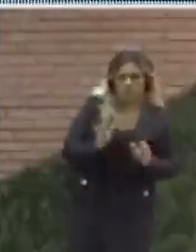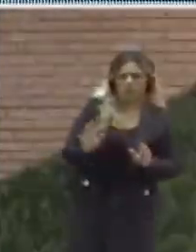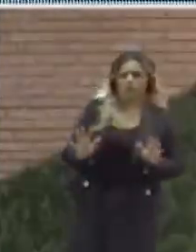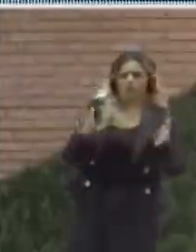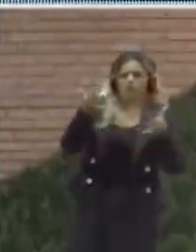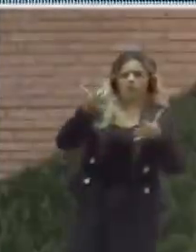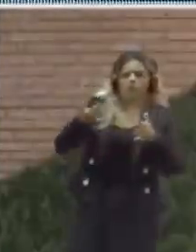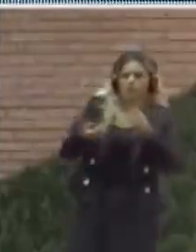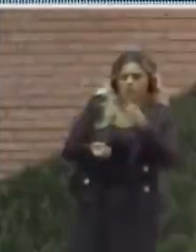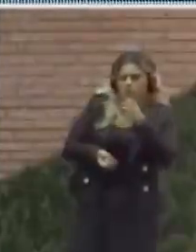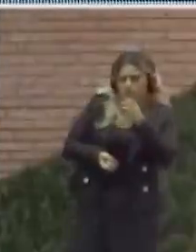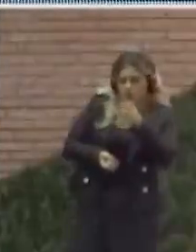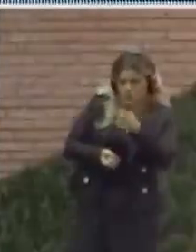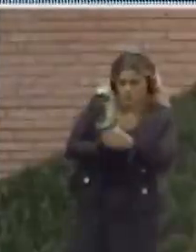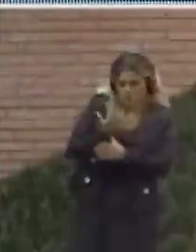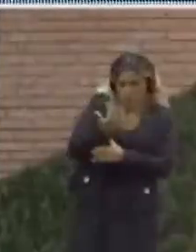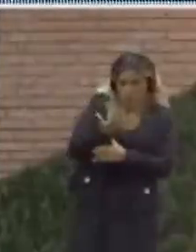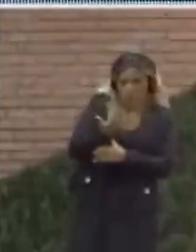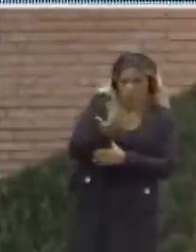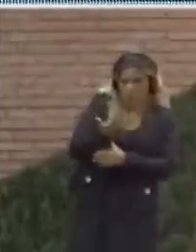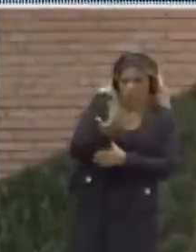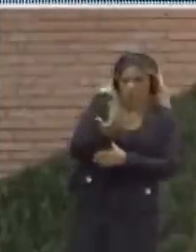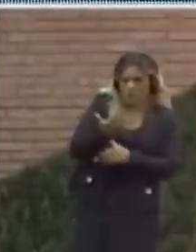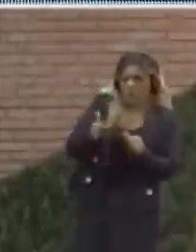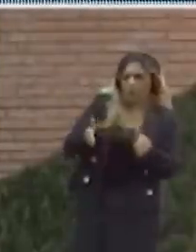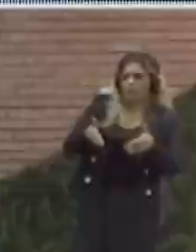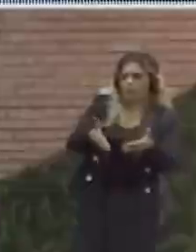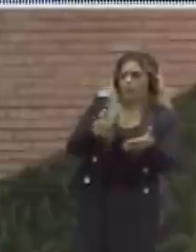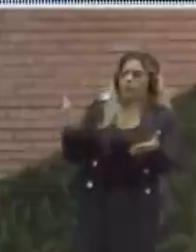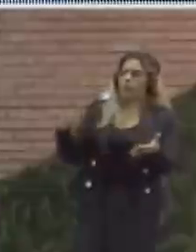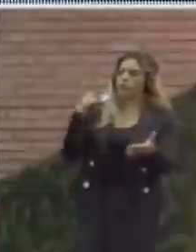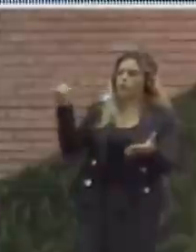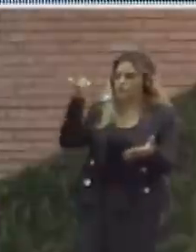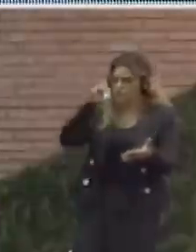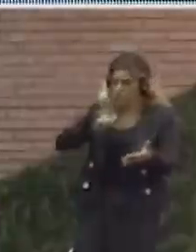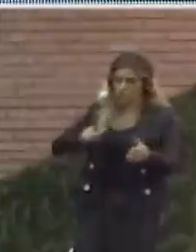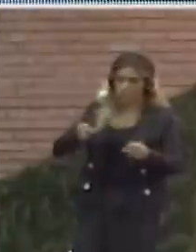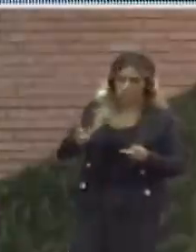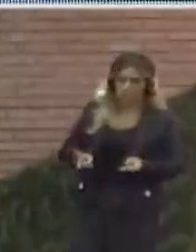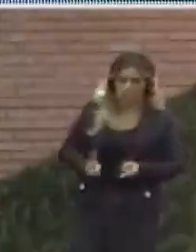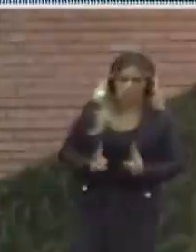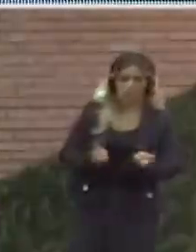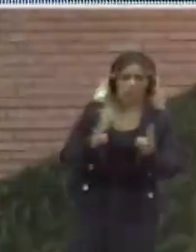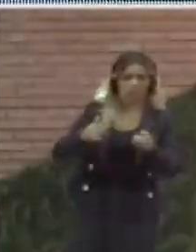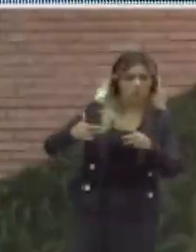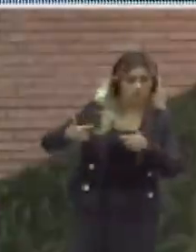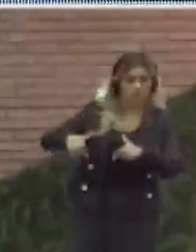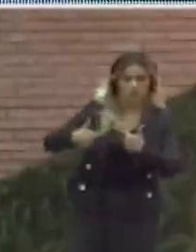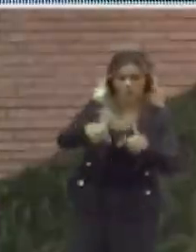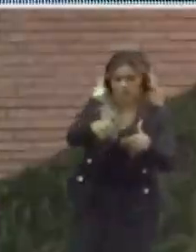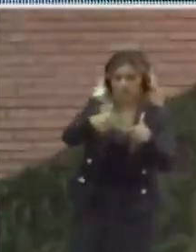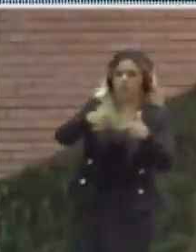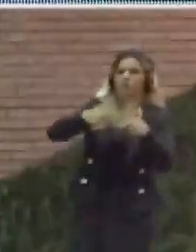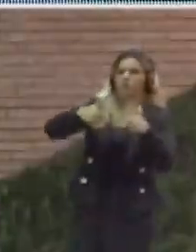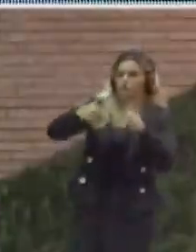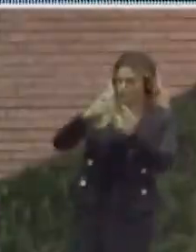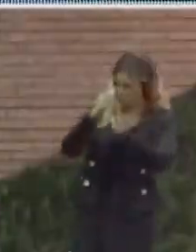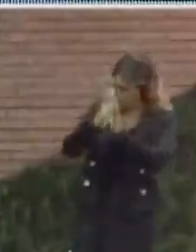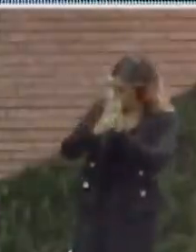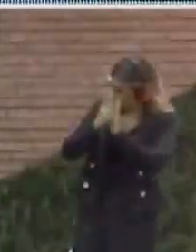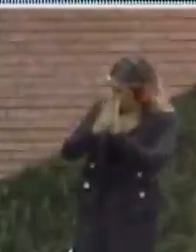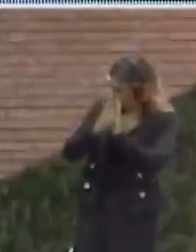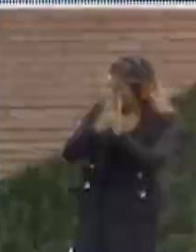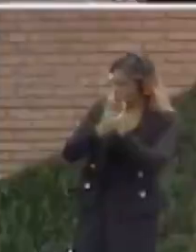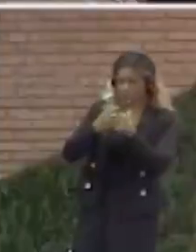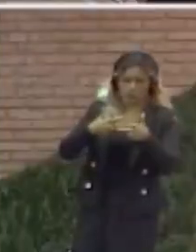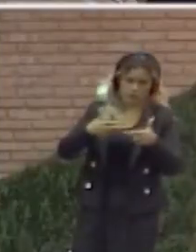uma fundação para que nós continuemos implementando serviços digitais,